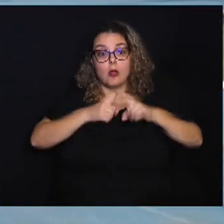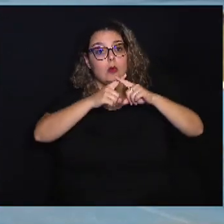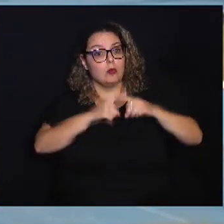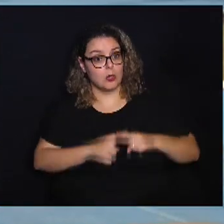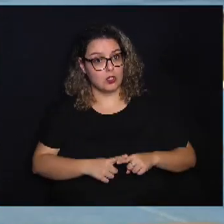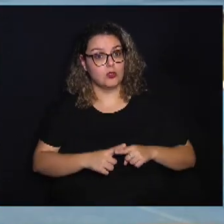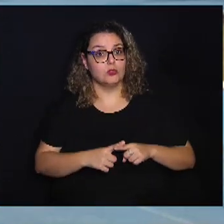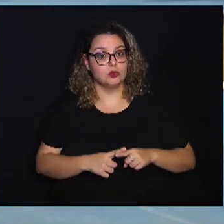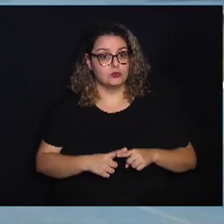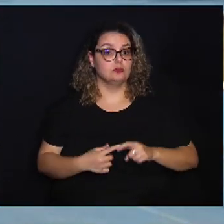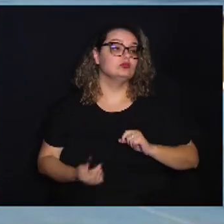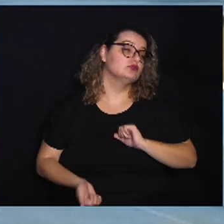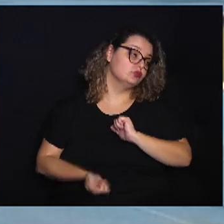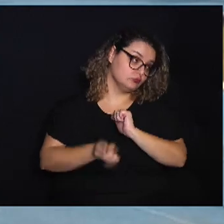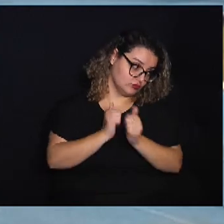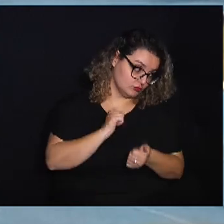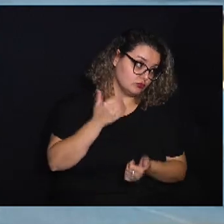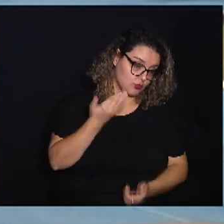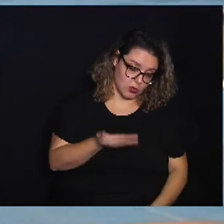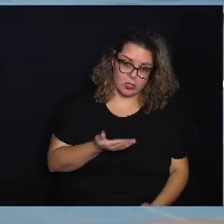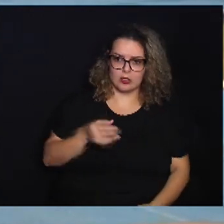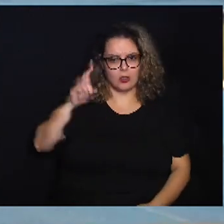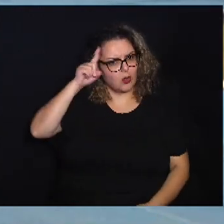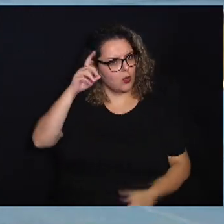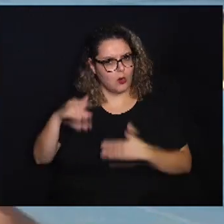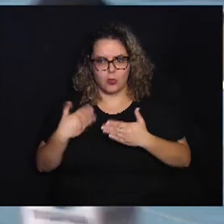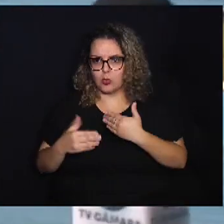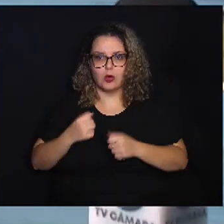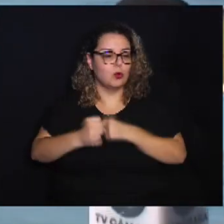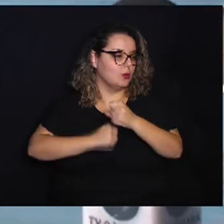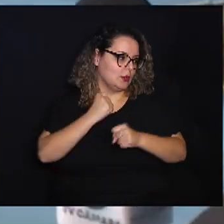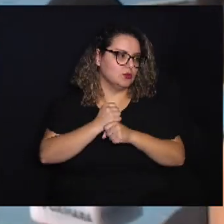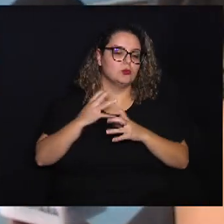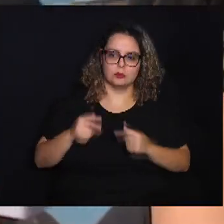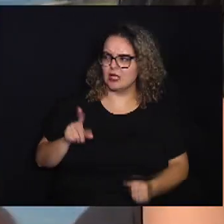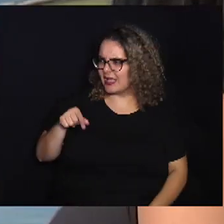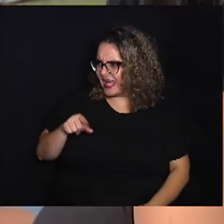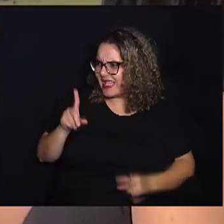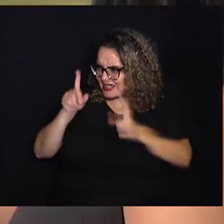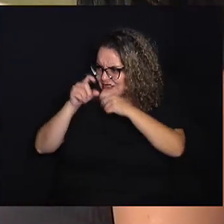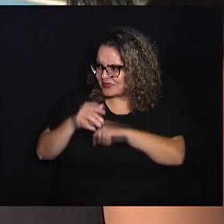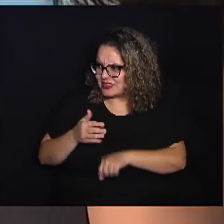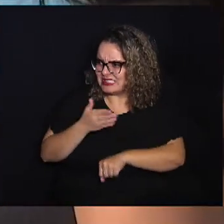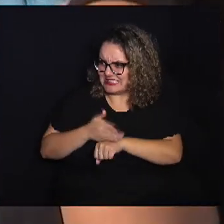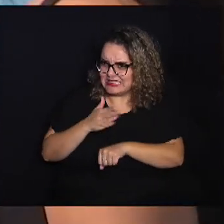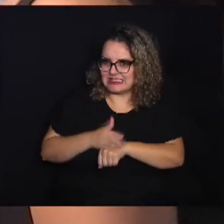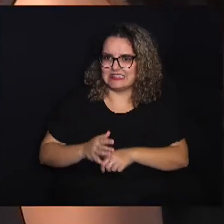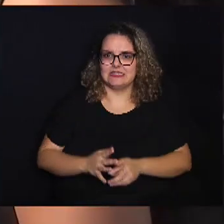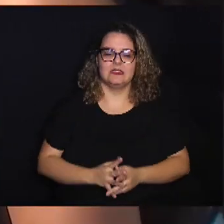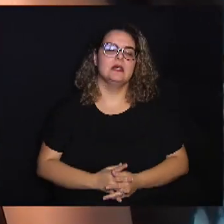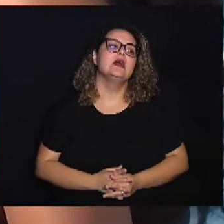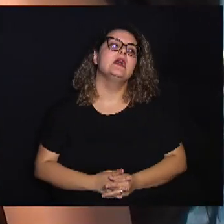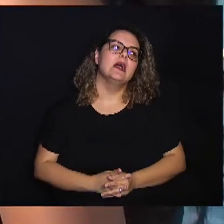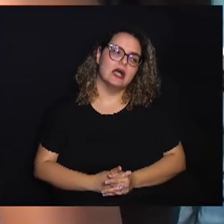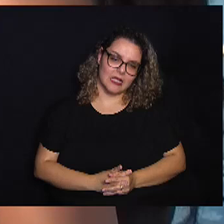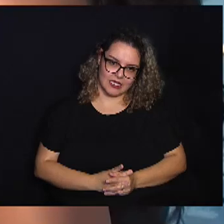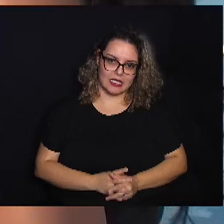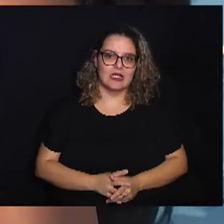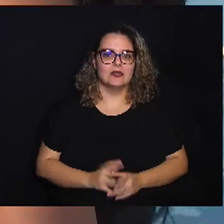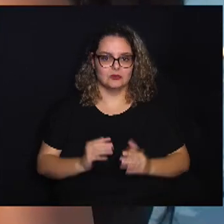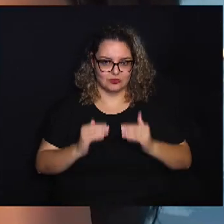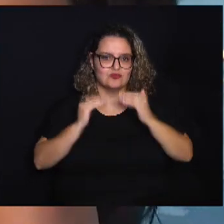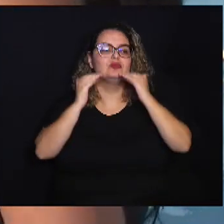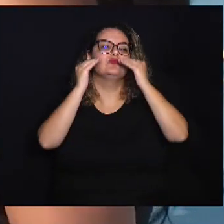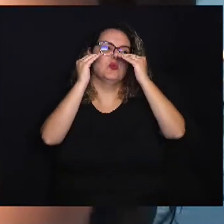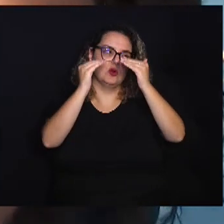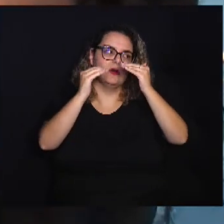Jogos Olímpicos. Então o treinamento é diário, o ano inteiro, né? É puxado o treinamento dela, treino? Ah, o treinamento no alto nível, né? O